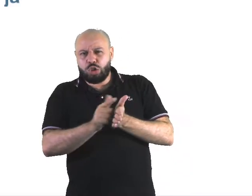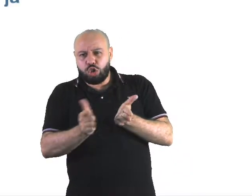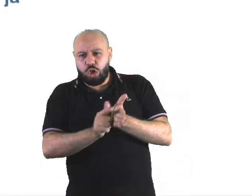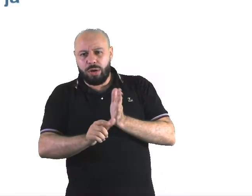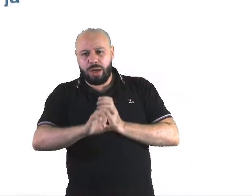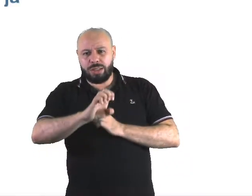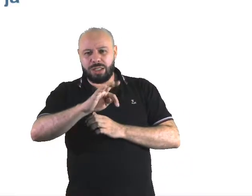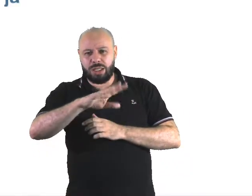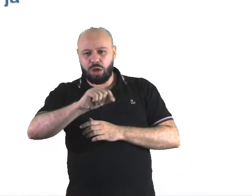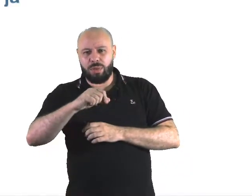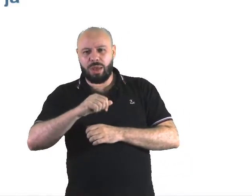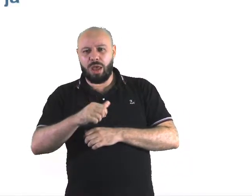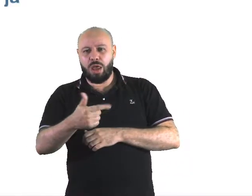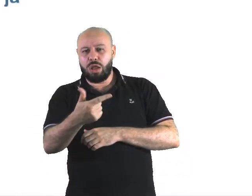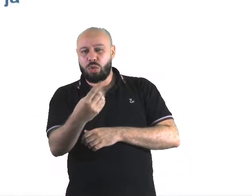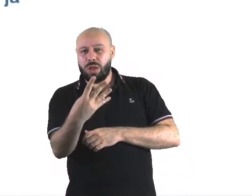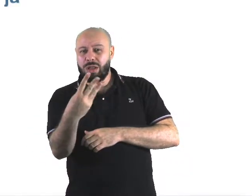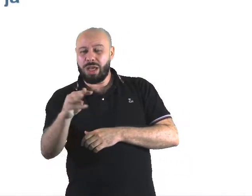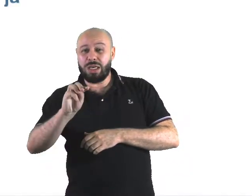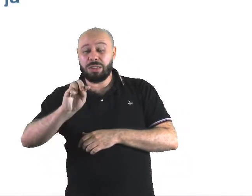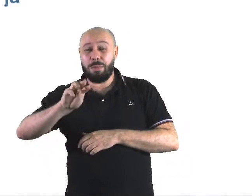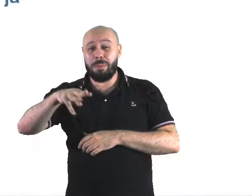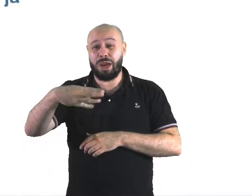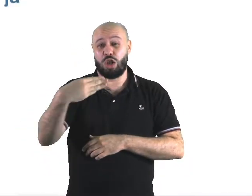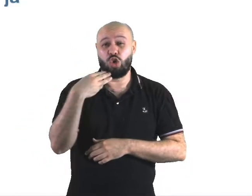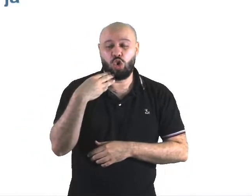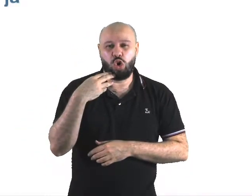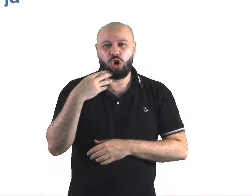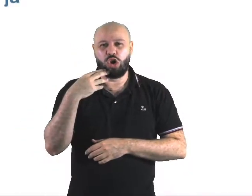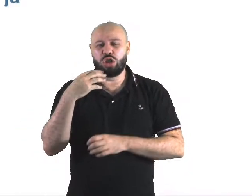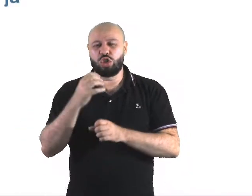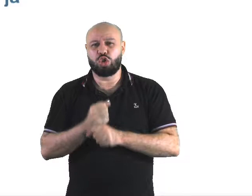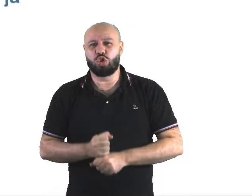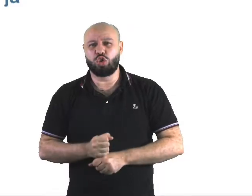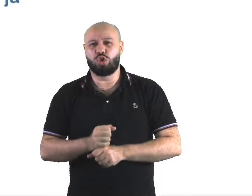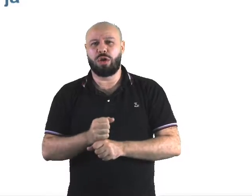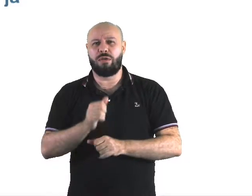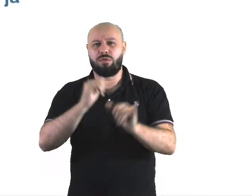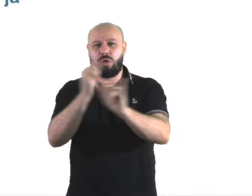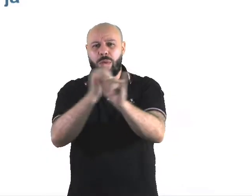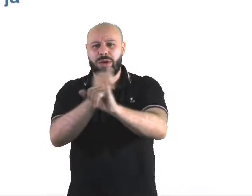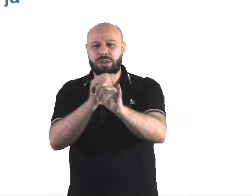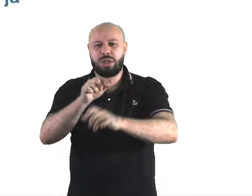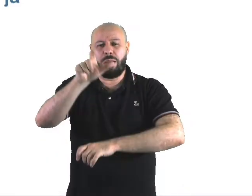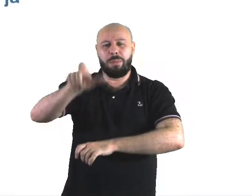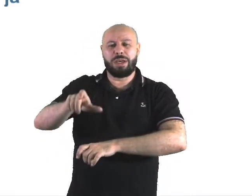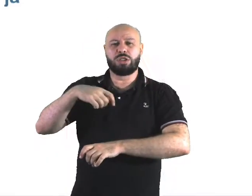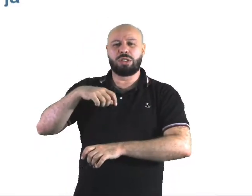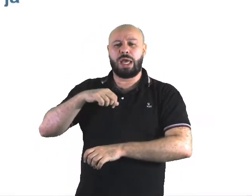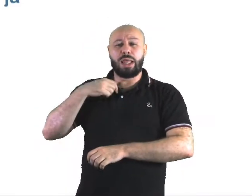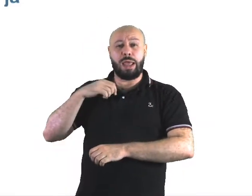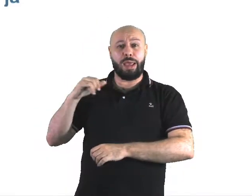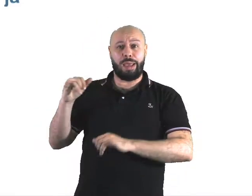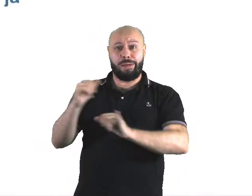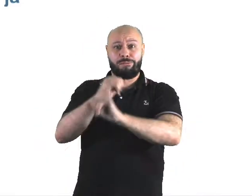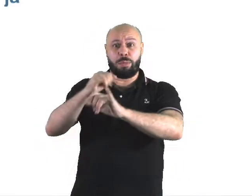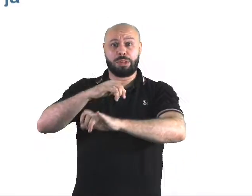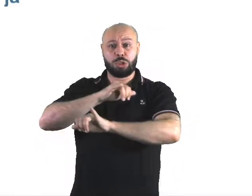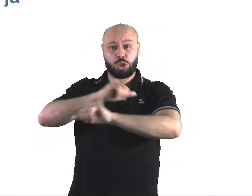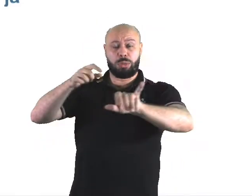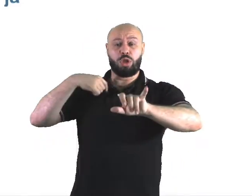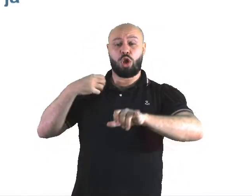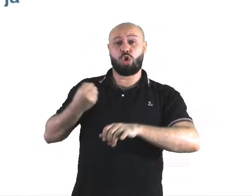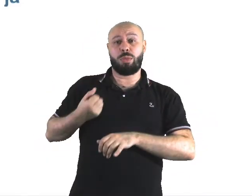cerca de 243 milhões de registros de pacientes nos quais constavam informações como o